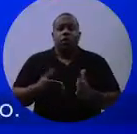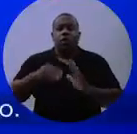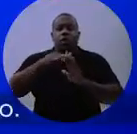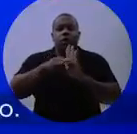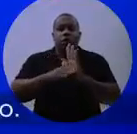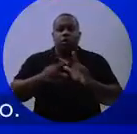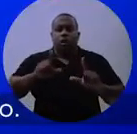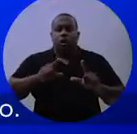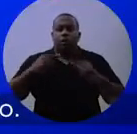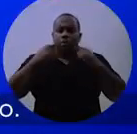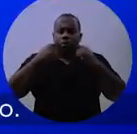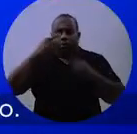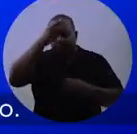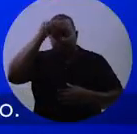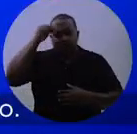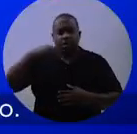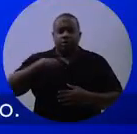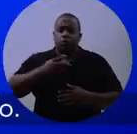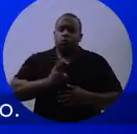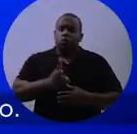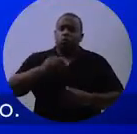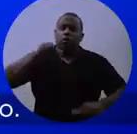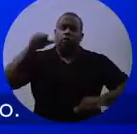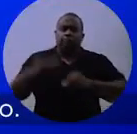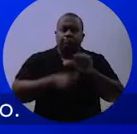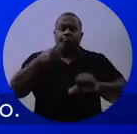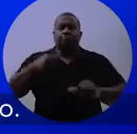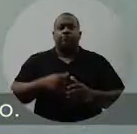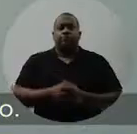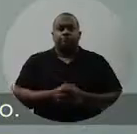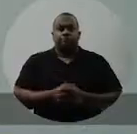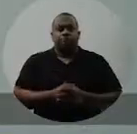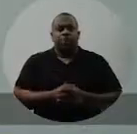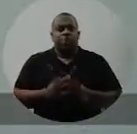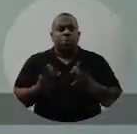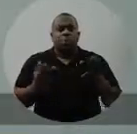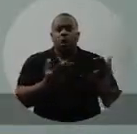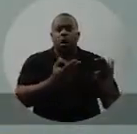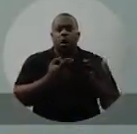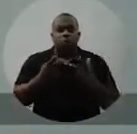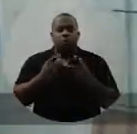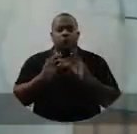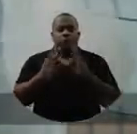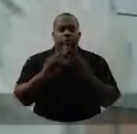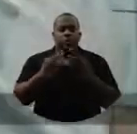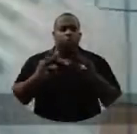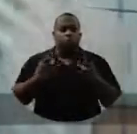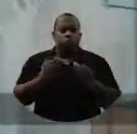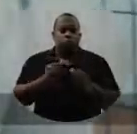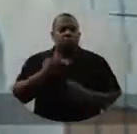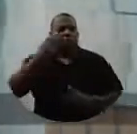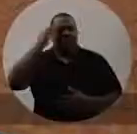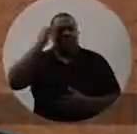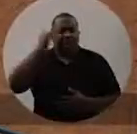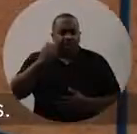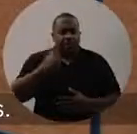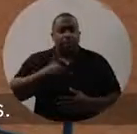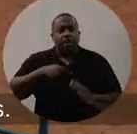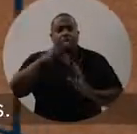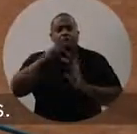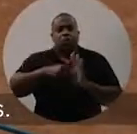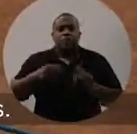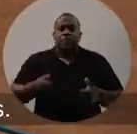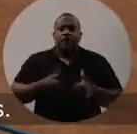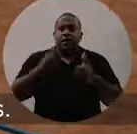agora o programa de Bruno Prefeito, para Salvador seguir se transformando. Assim como todas as mães e pais, nós sabemos, o